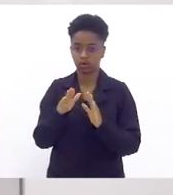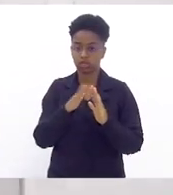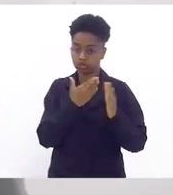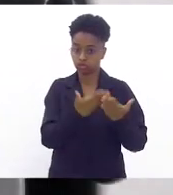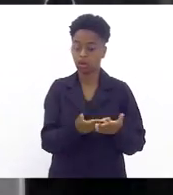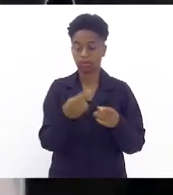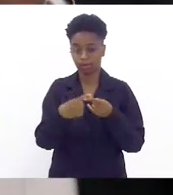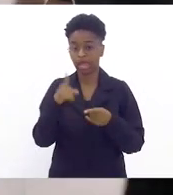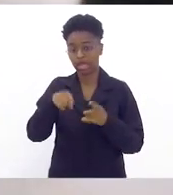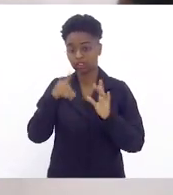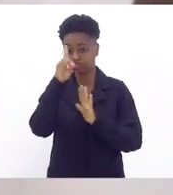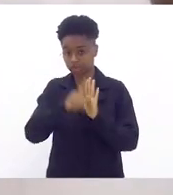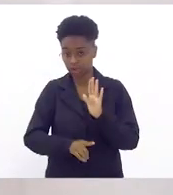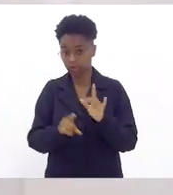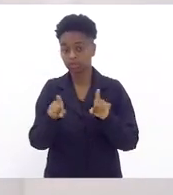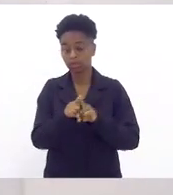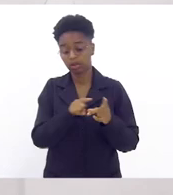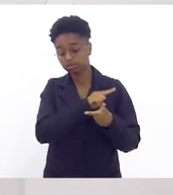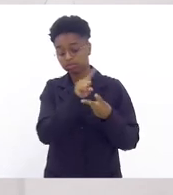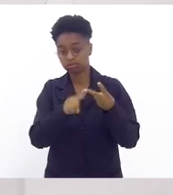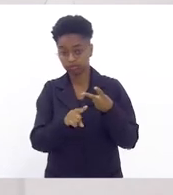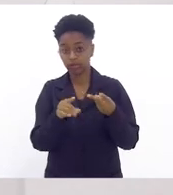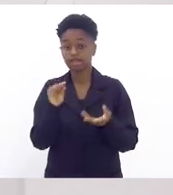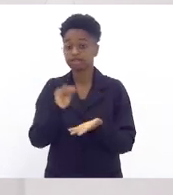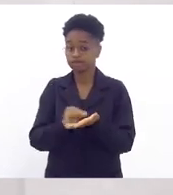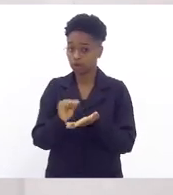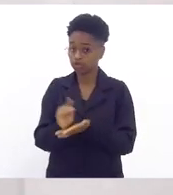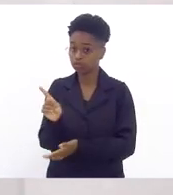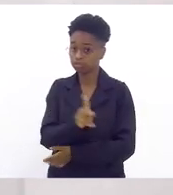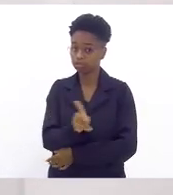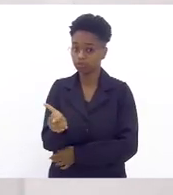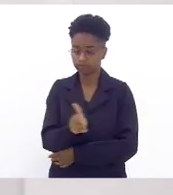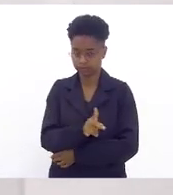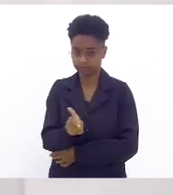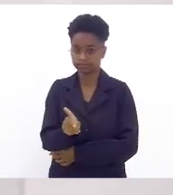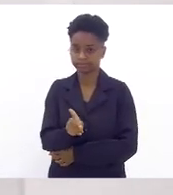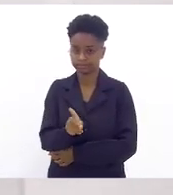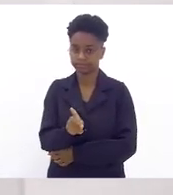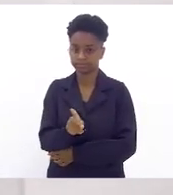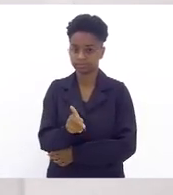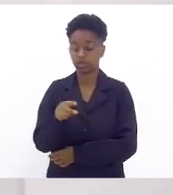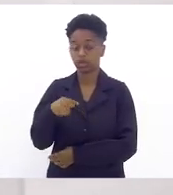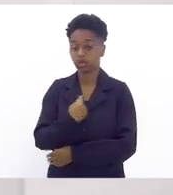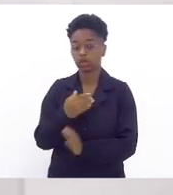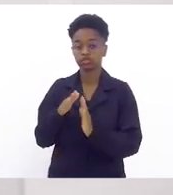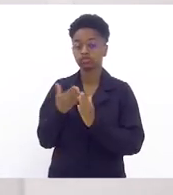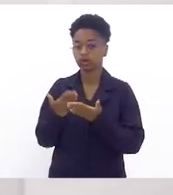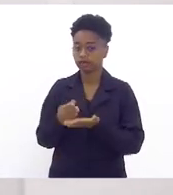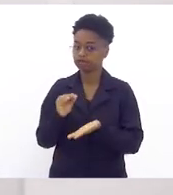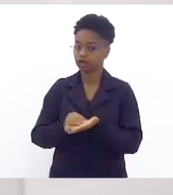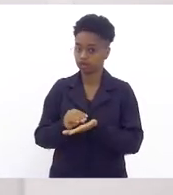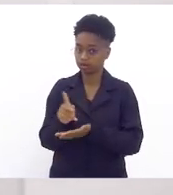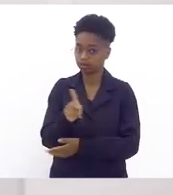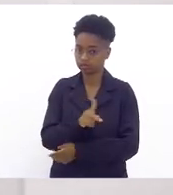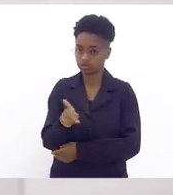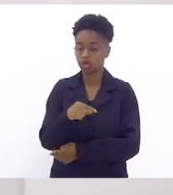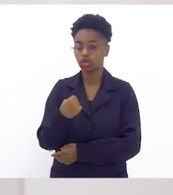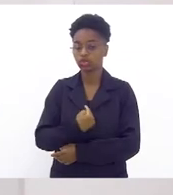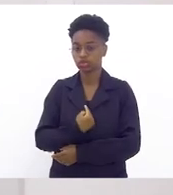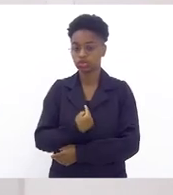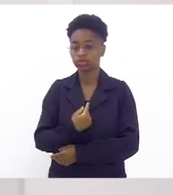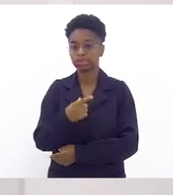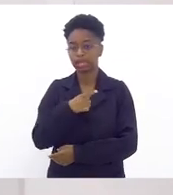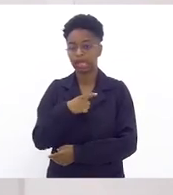comunhão escolar o outro ponto falta professores na nossa escola nós tivemos